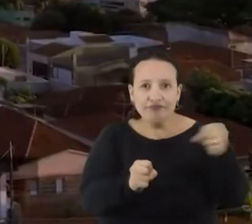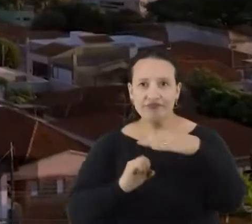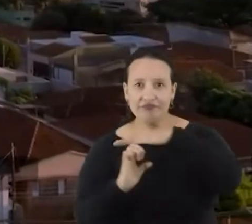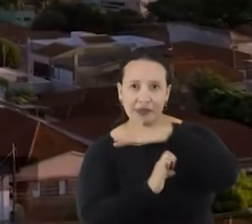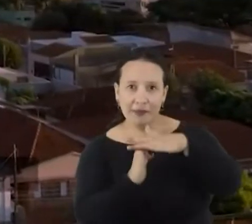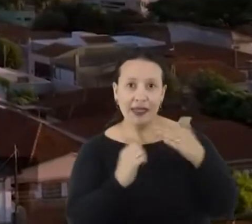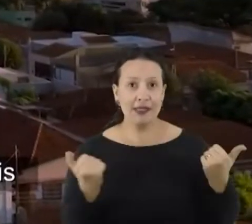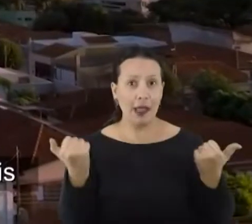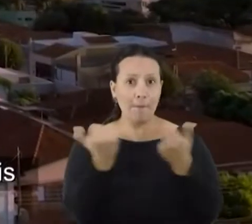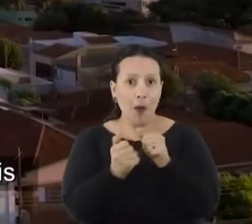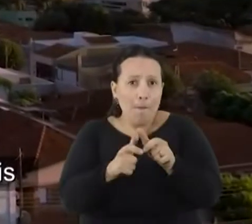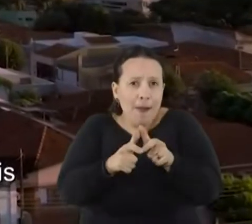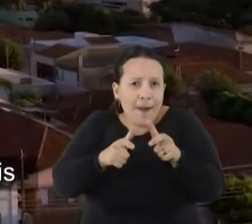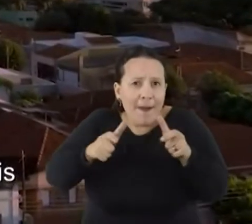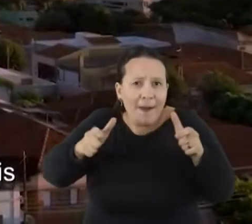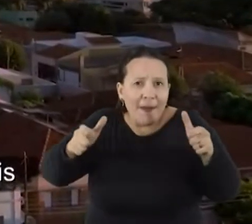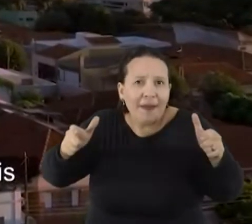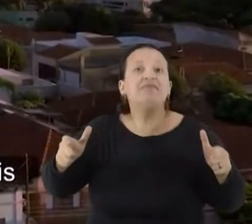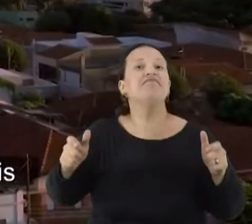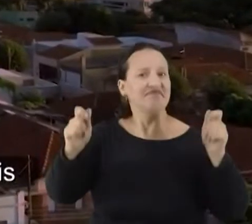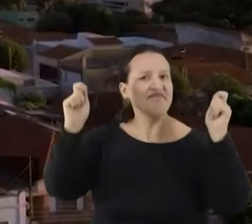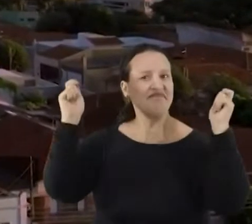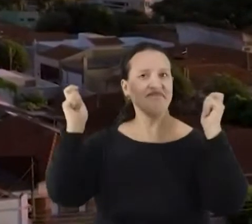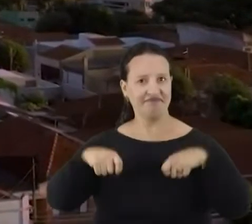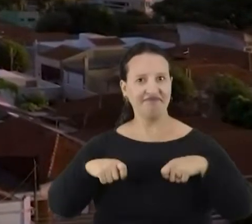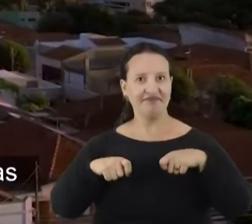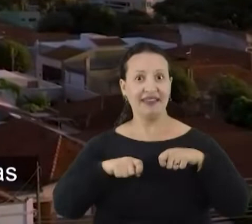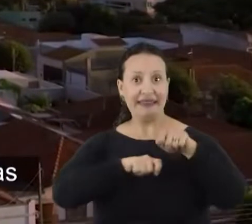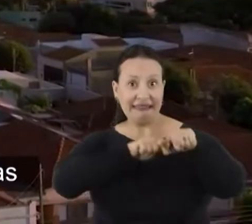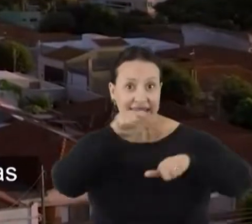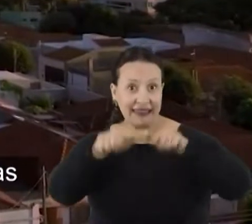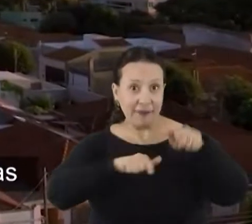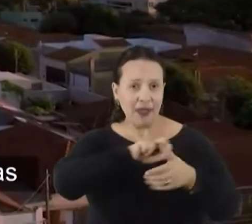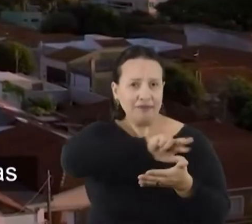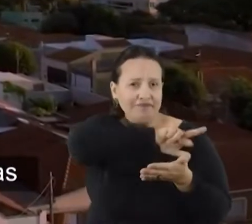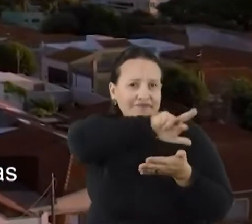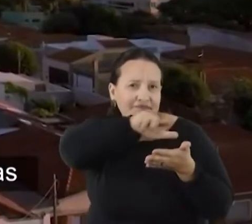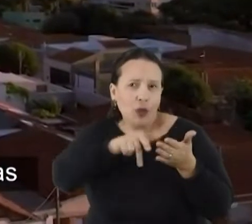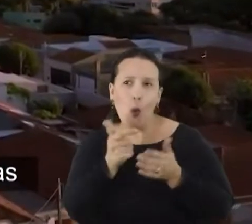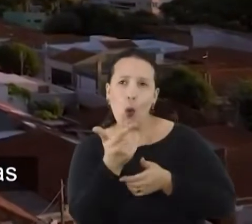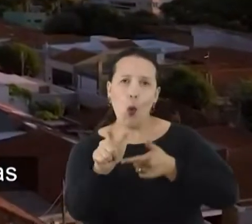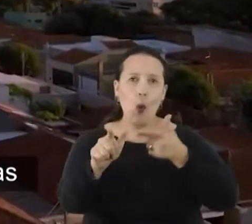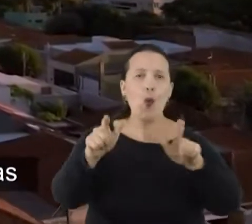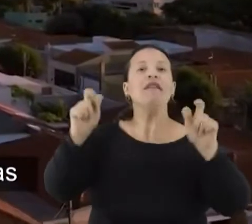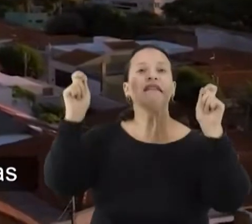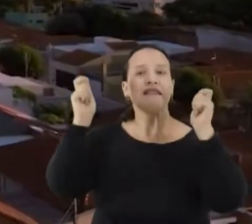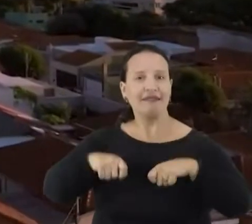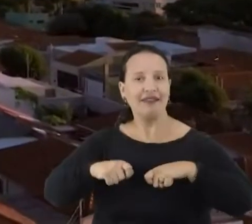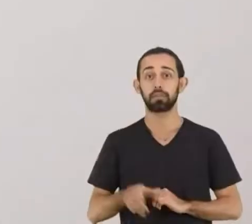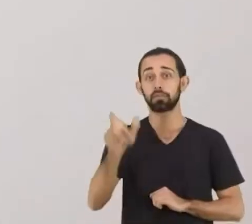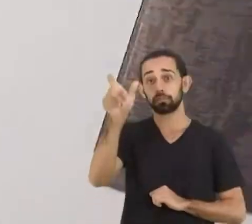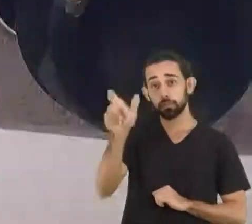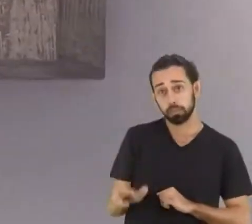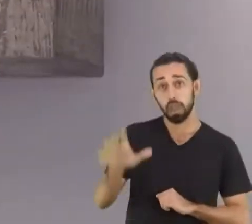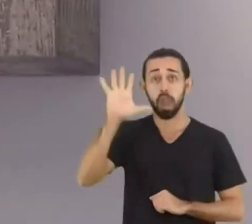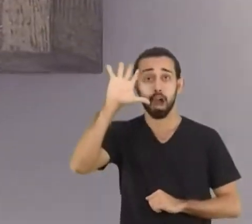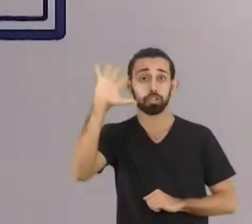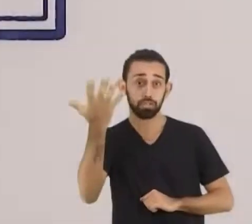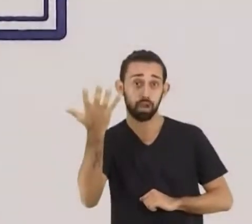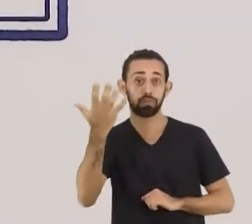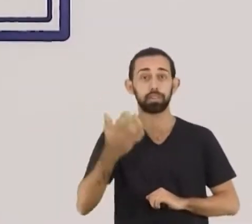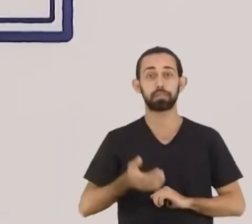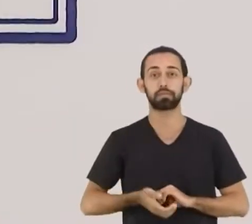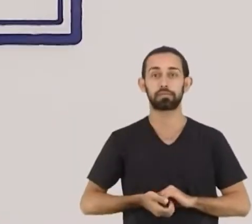empresas para a cidade e apoiando o crescimento das empresas locais. Criar frente de trabalho e muitas outras coisas. O